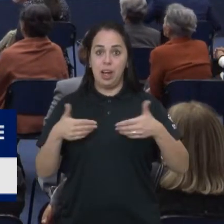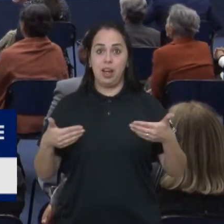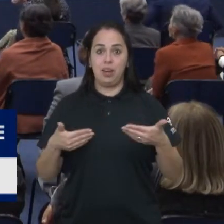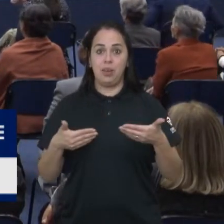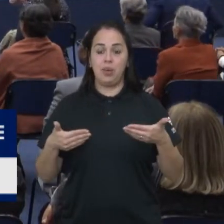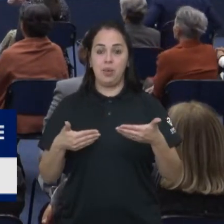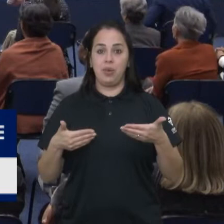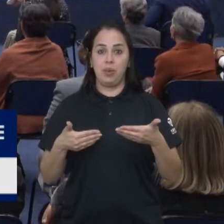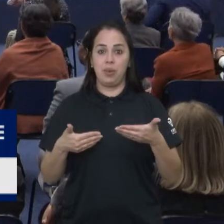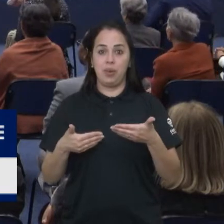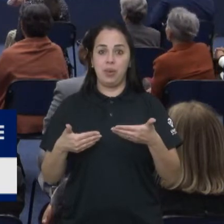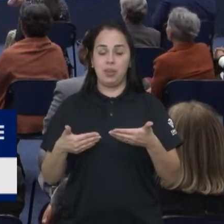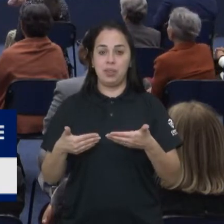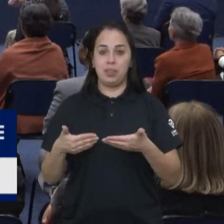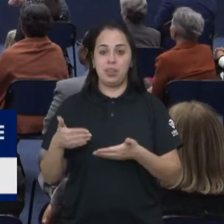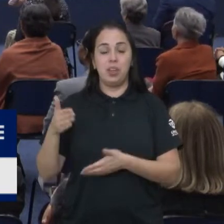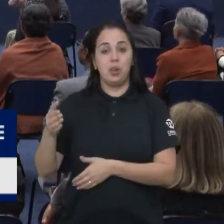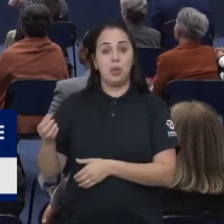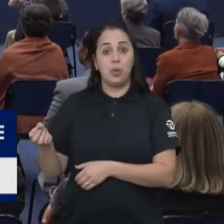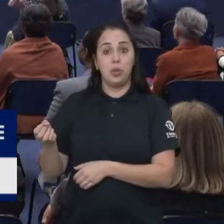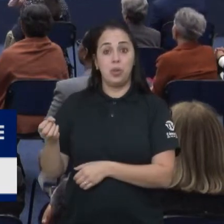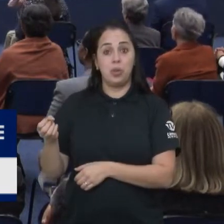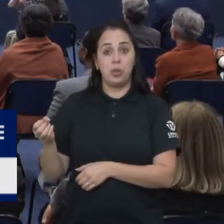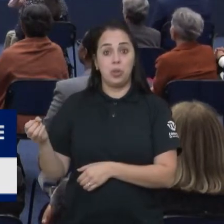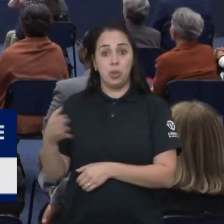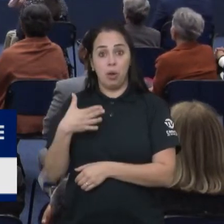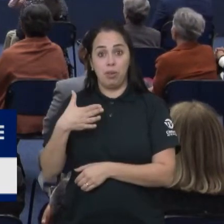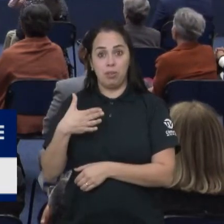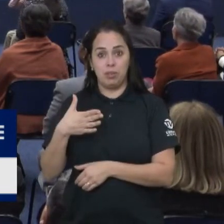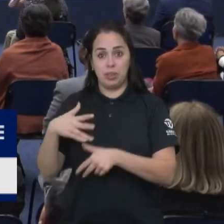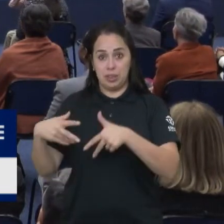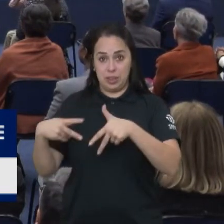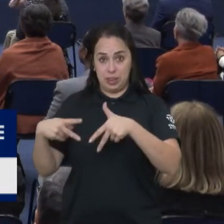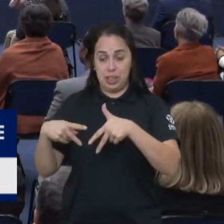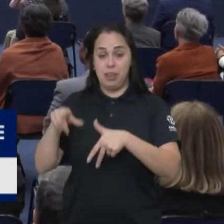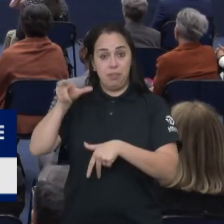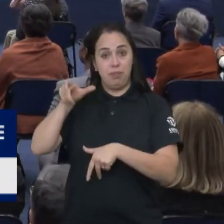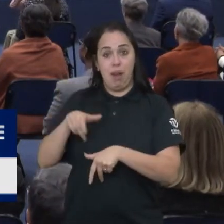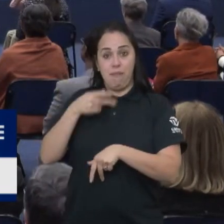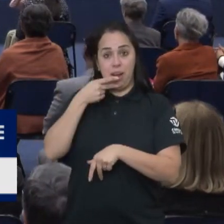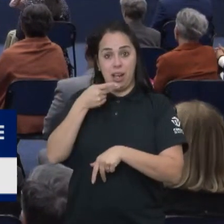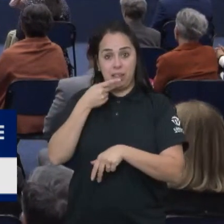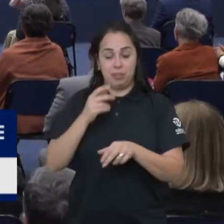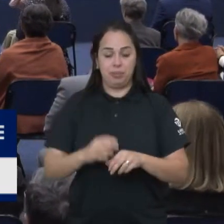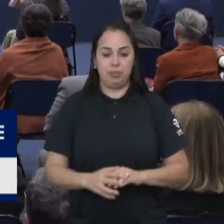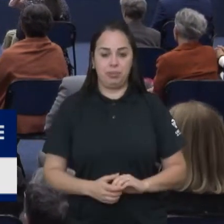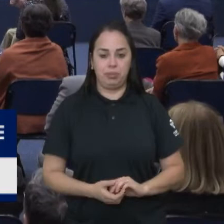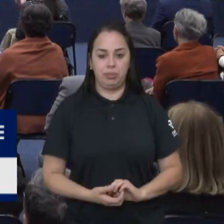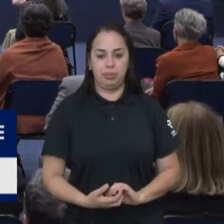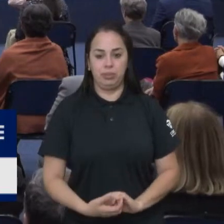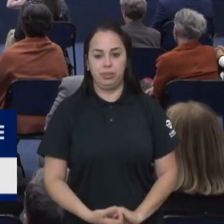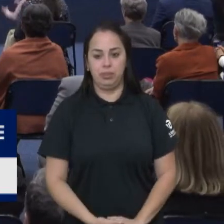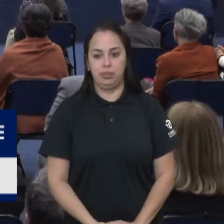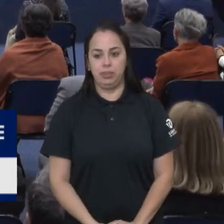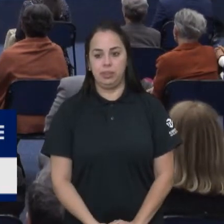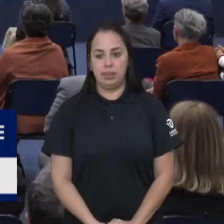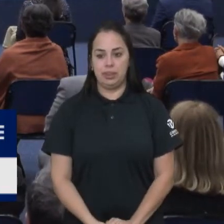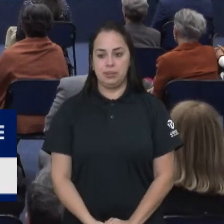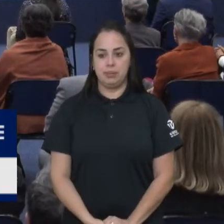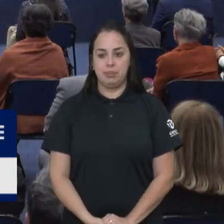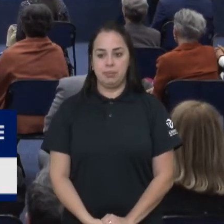o pronunciamento do mais novo cidadão joseense, o Dr. Ricardo Mendes Trindade.